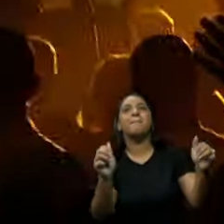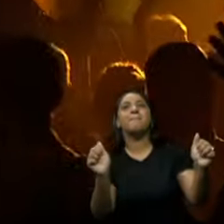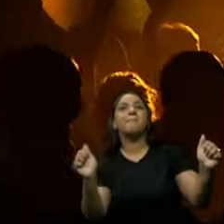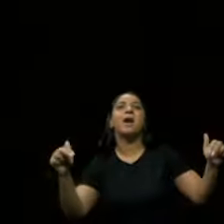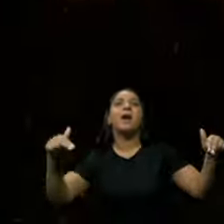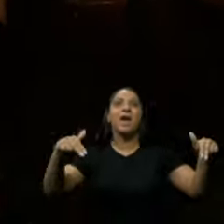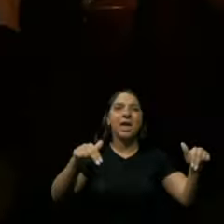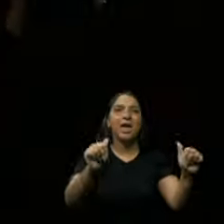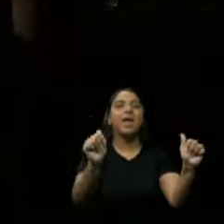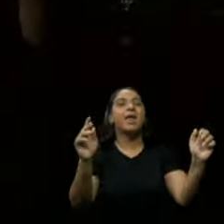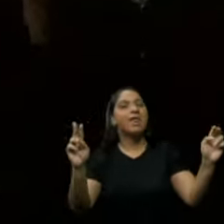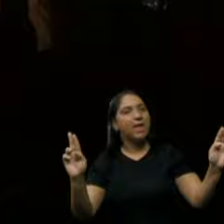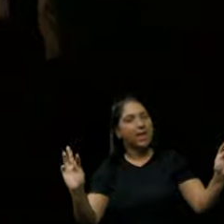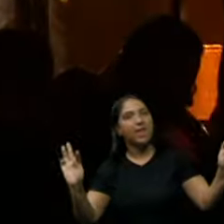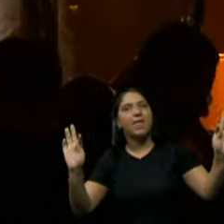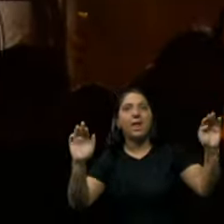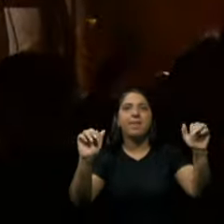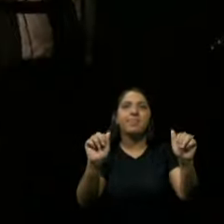hora